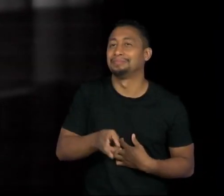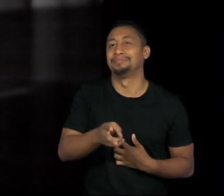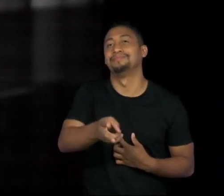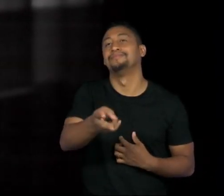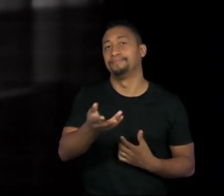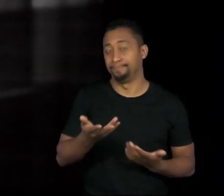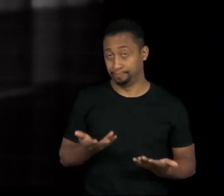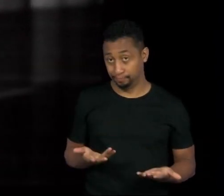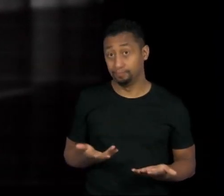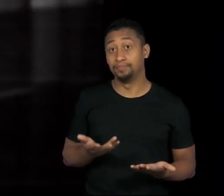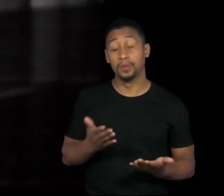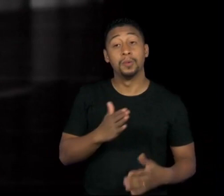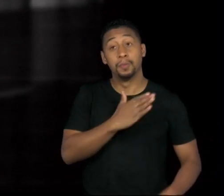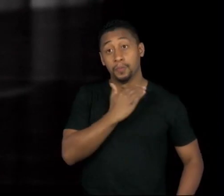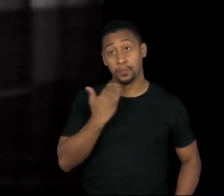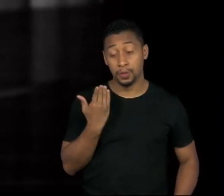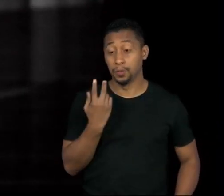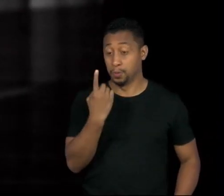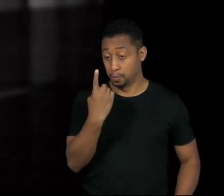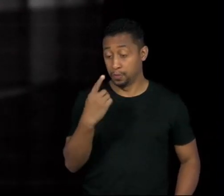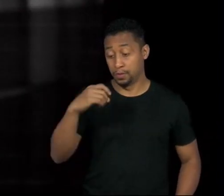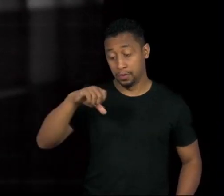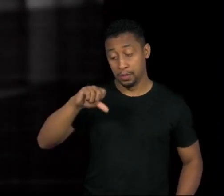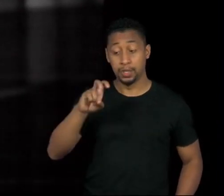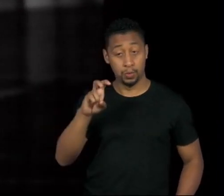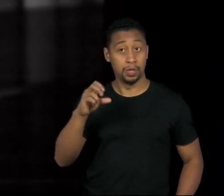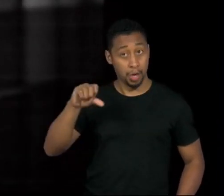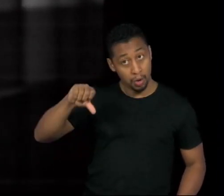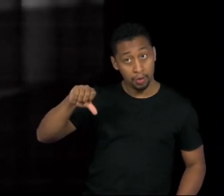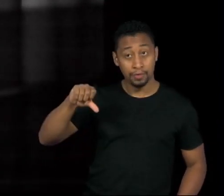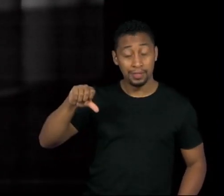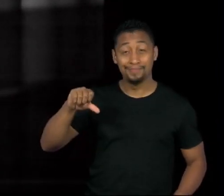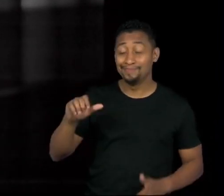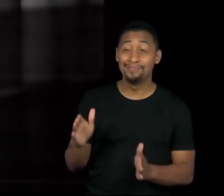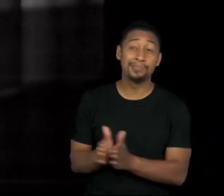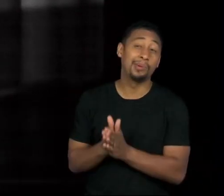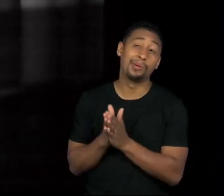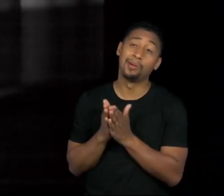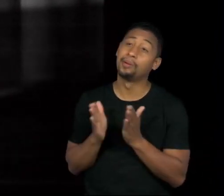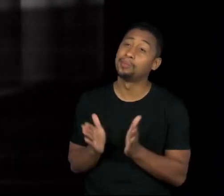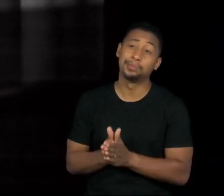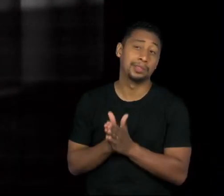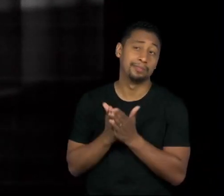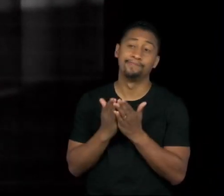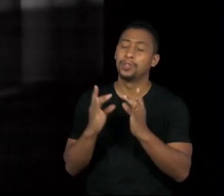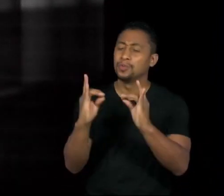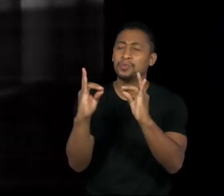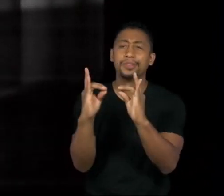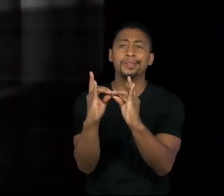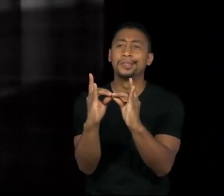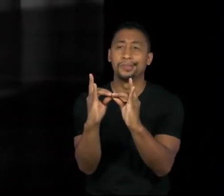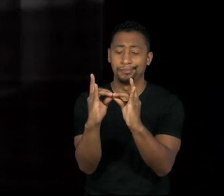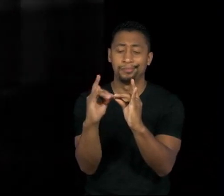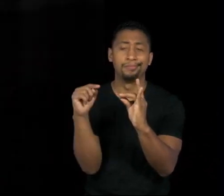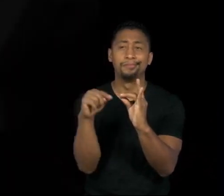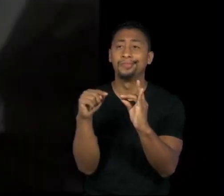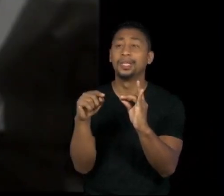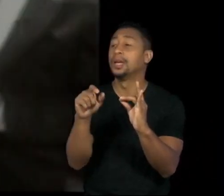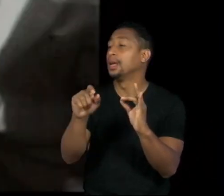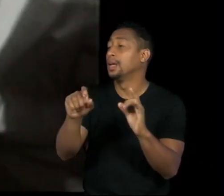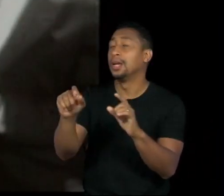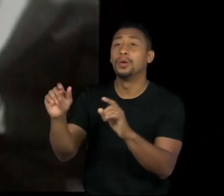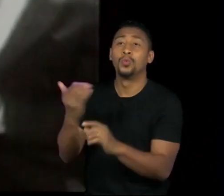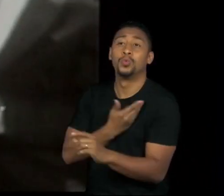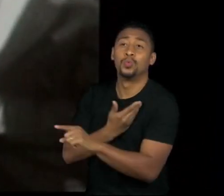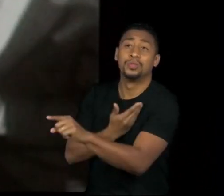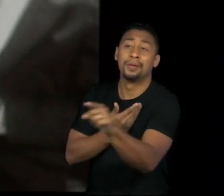Quando morreu em 1959, estava pobre e o seu funeral foi pago por amigos. Mas